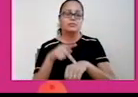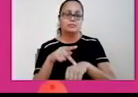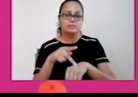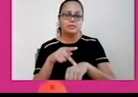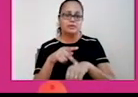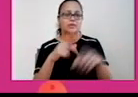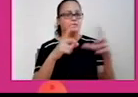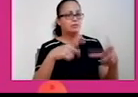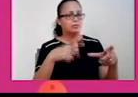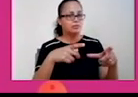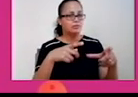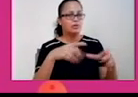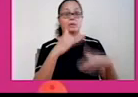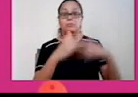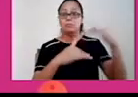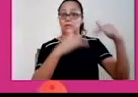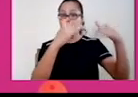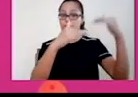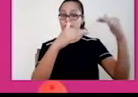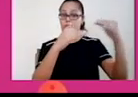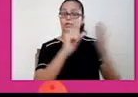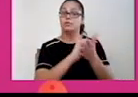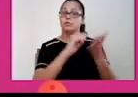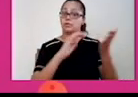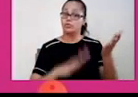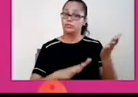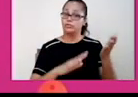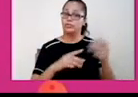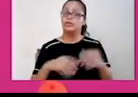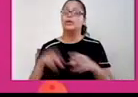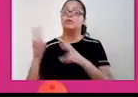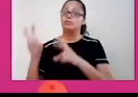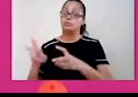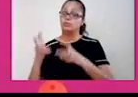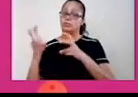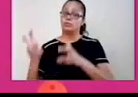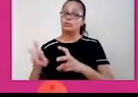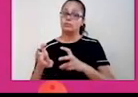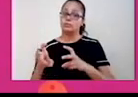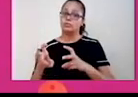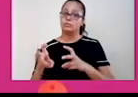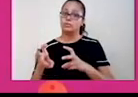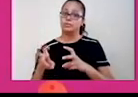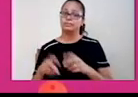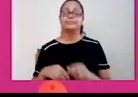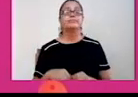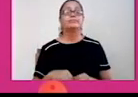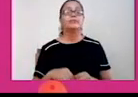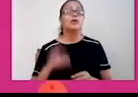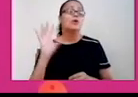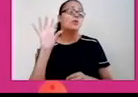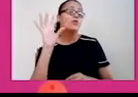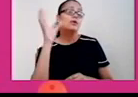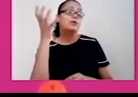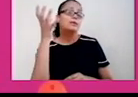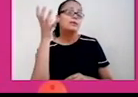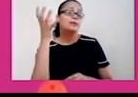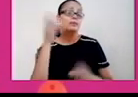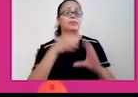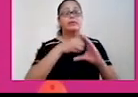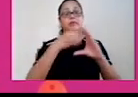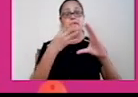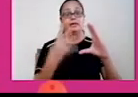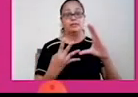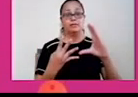para o desenvolvimento de atividades de agricultura. Fatores climáticos. Ainda estamos conversando sobre